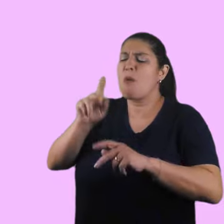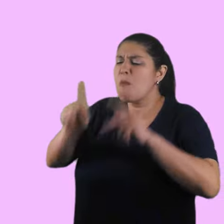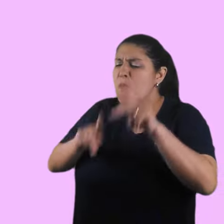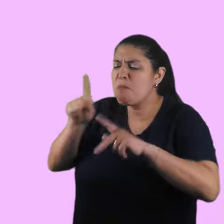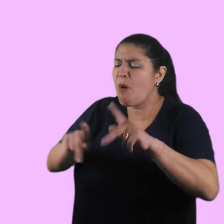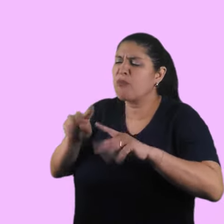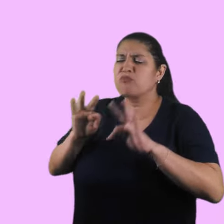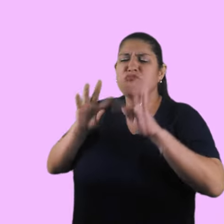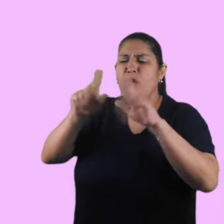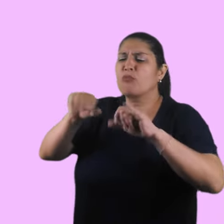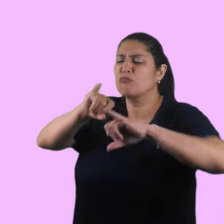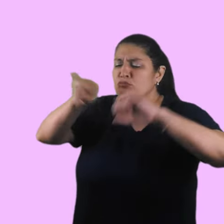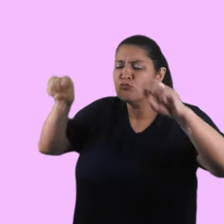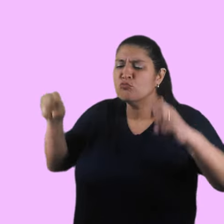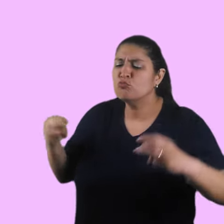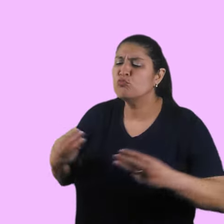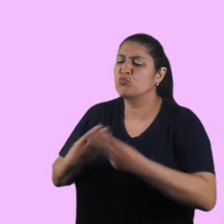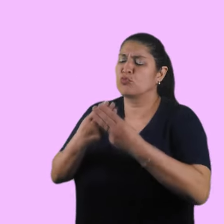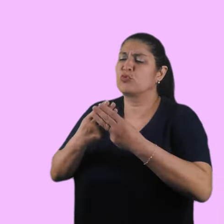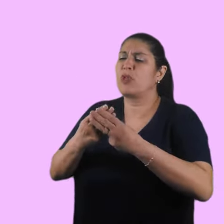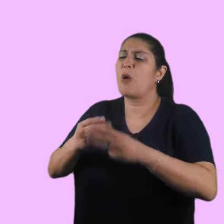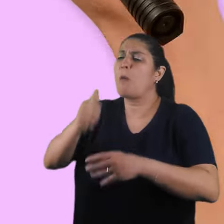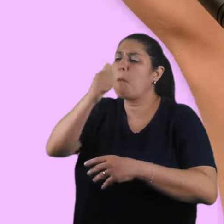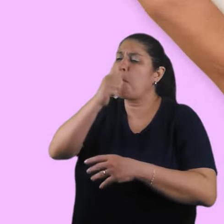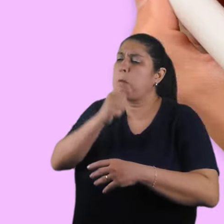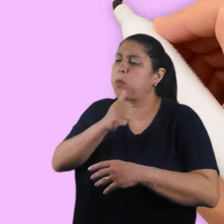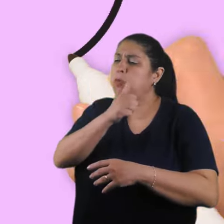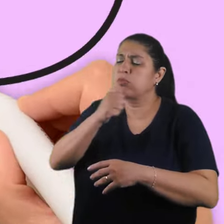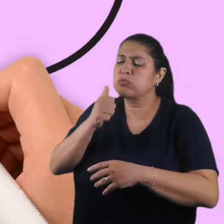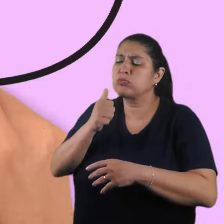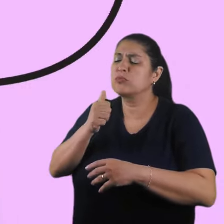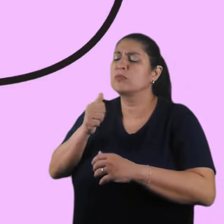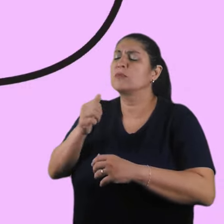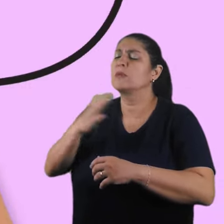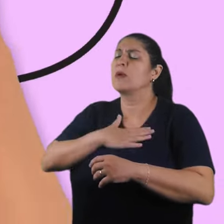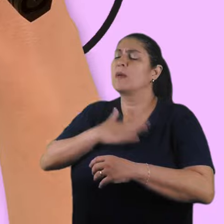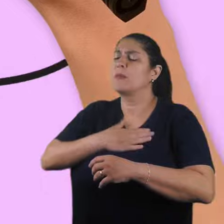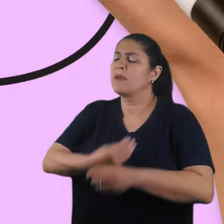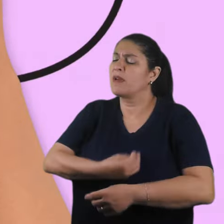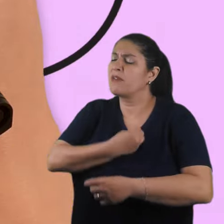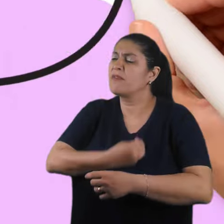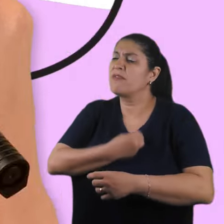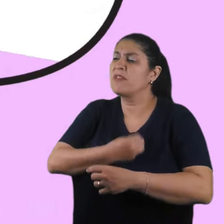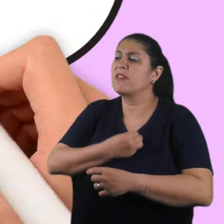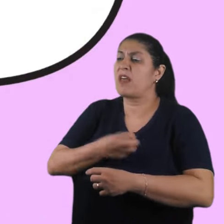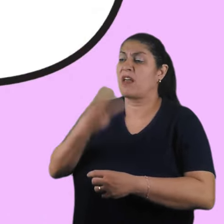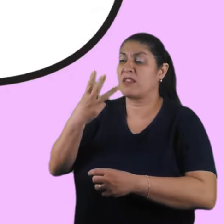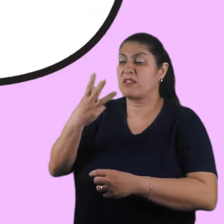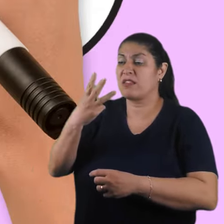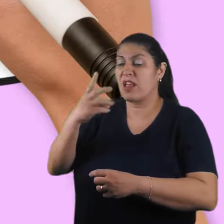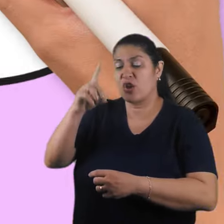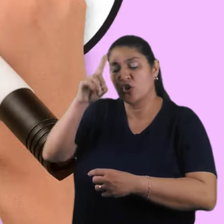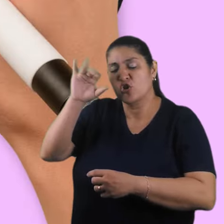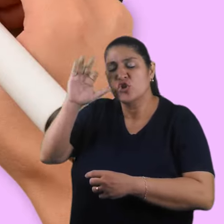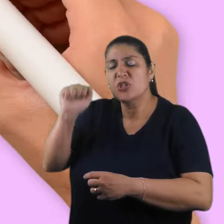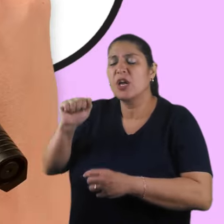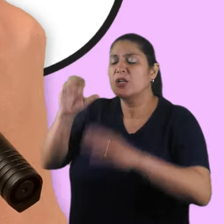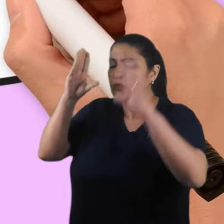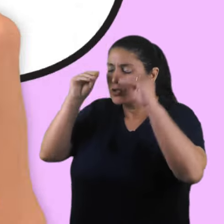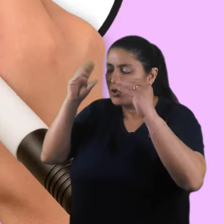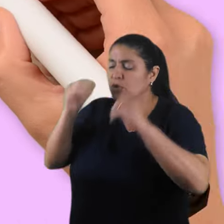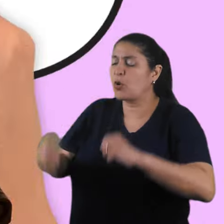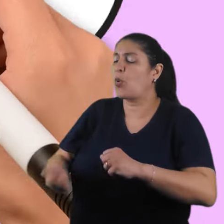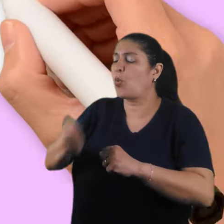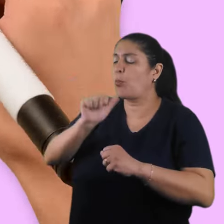Mardoqueu: Reúna todos os judeus que estão em Suzã e jejuem por mim. Durante 3